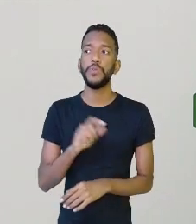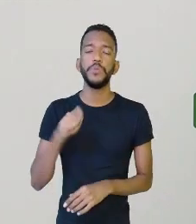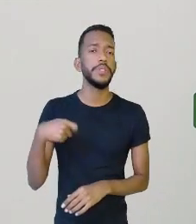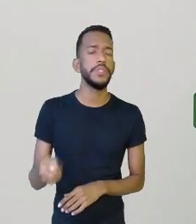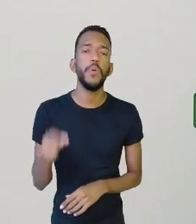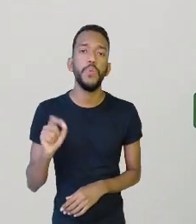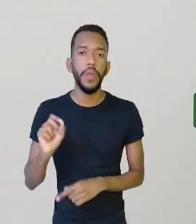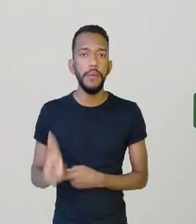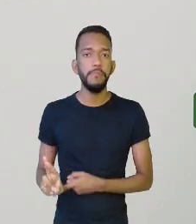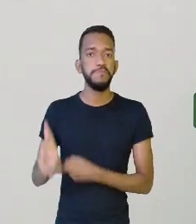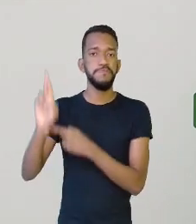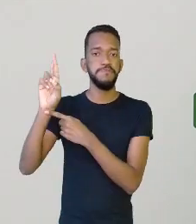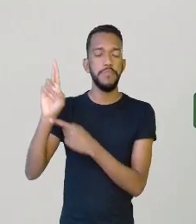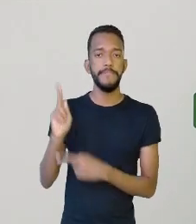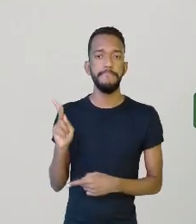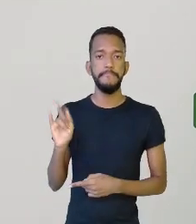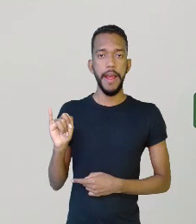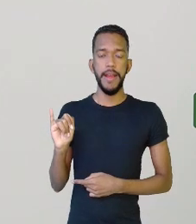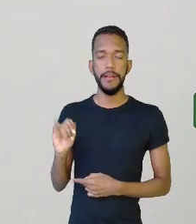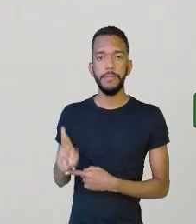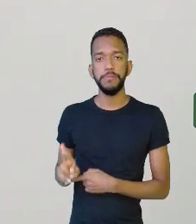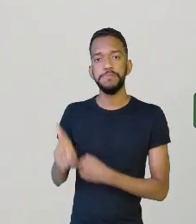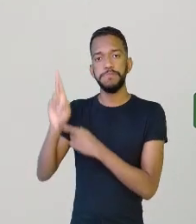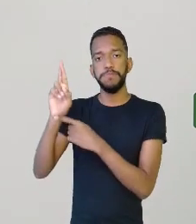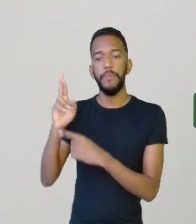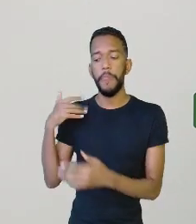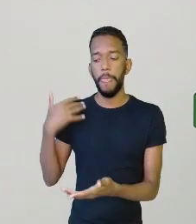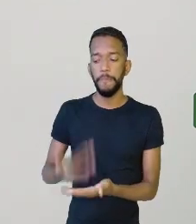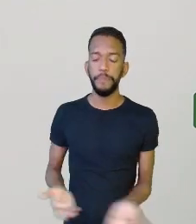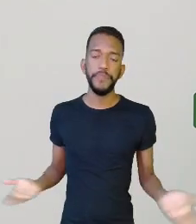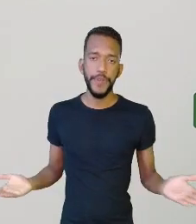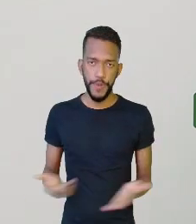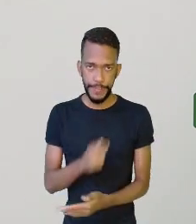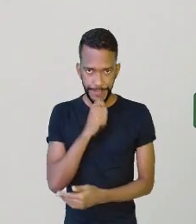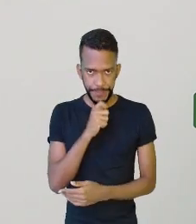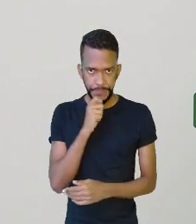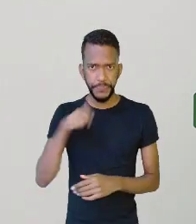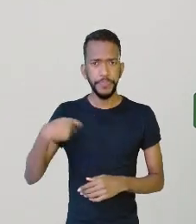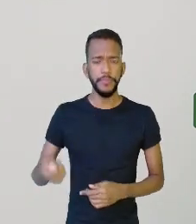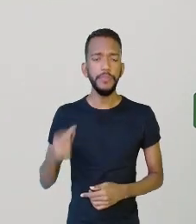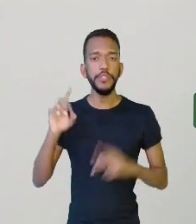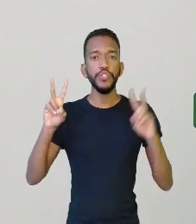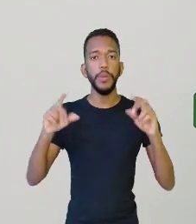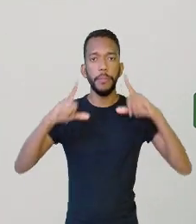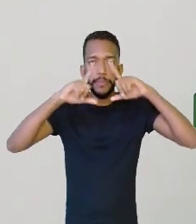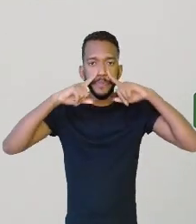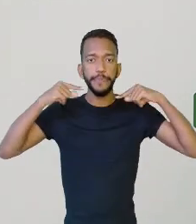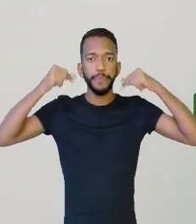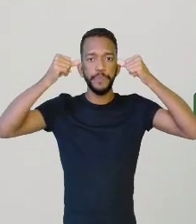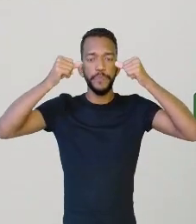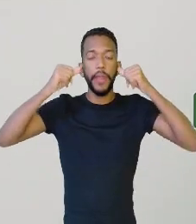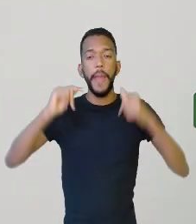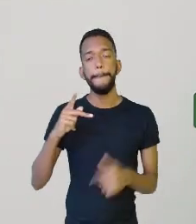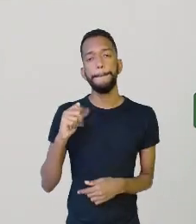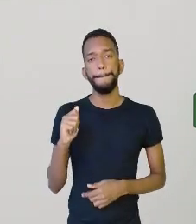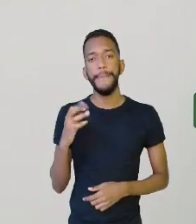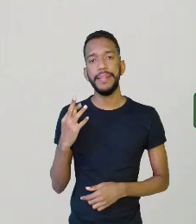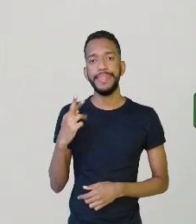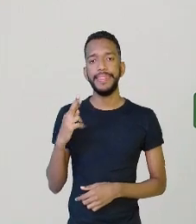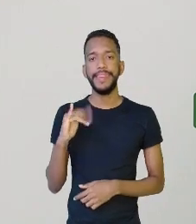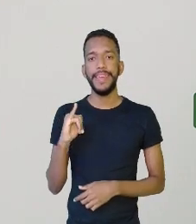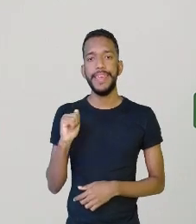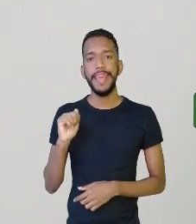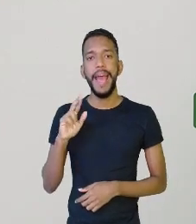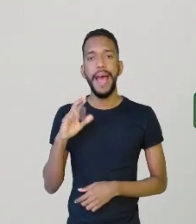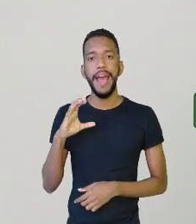patriarcal. Ainda se fala hoje nessa sociedade e principalmente das heranças dessa